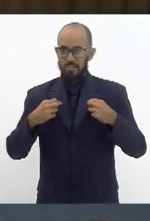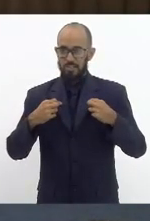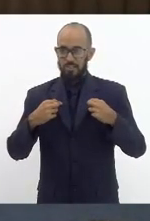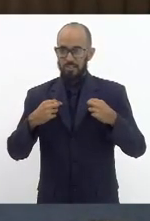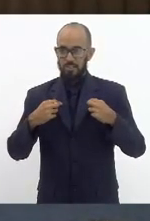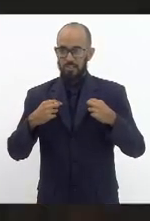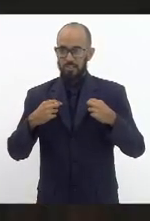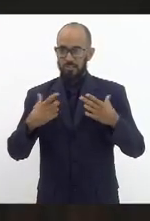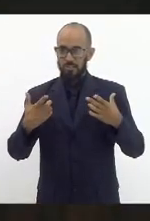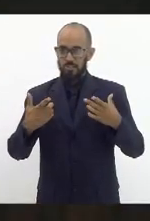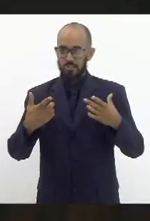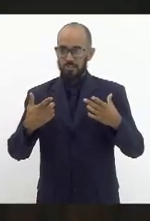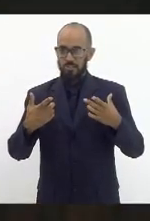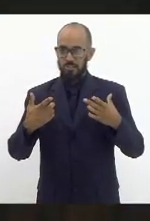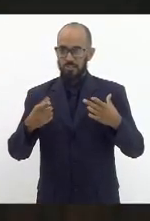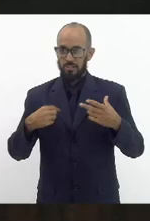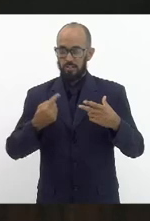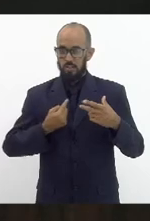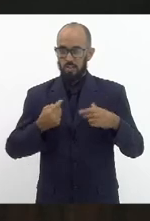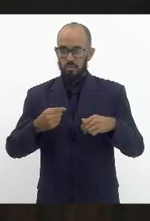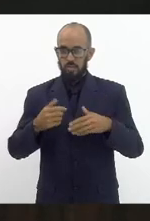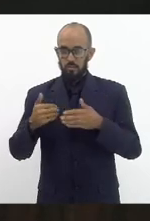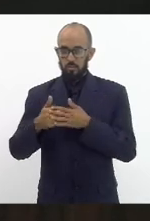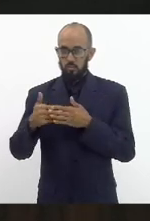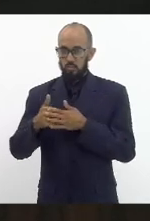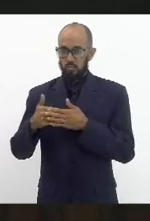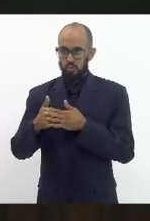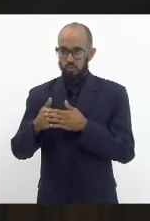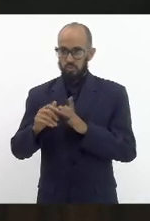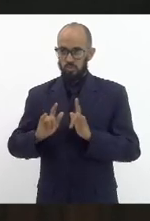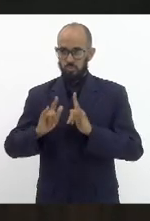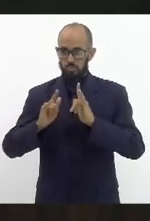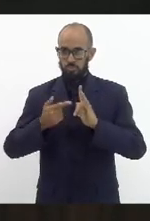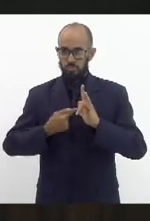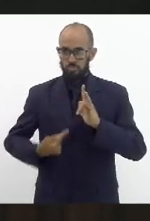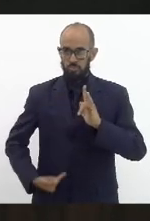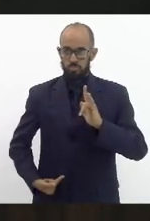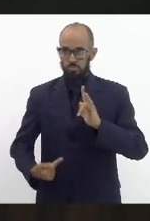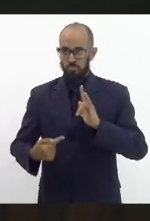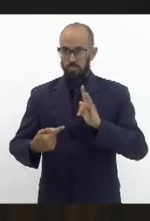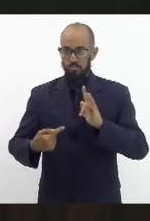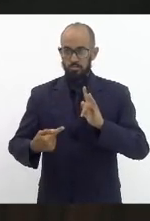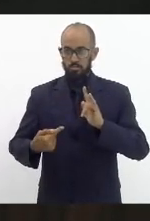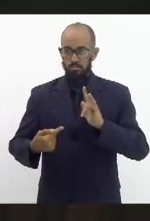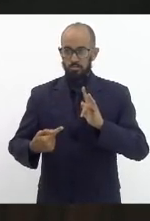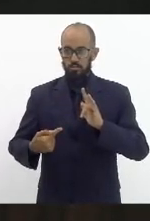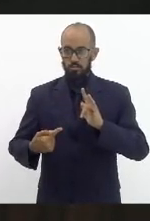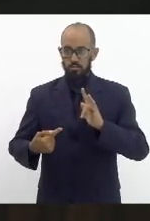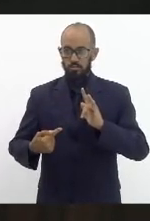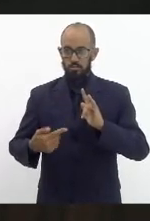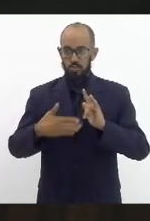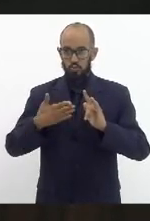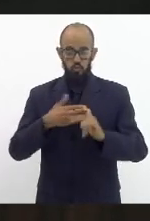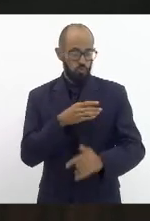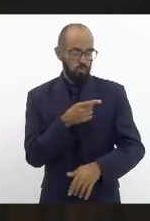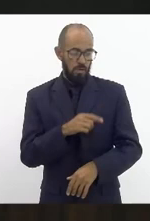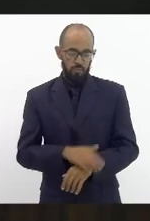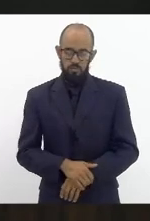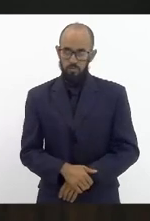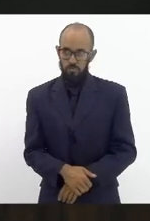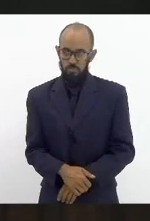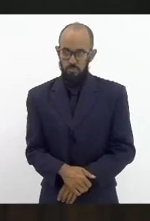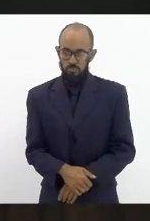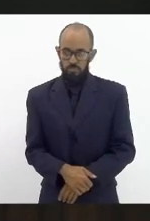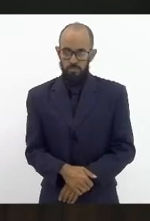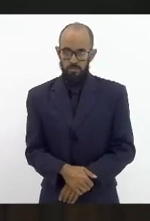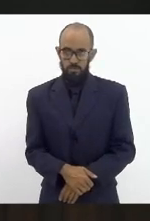no palácio. A gente ficava escondido no palácio. Ficava escondido no palácio e eles tomavam um susto.